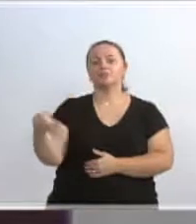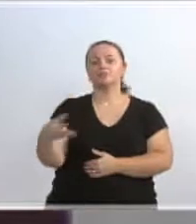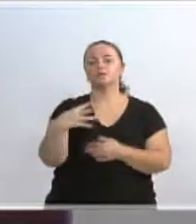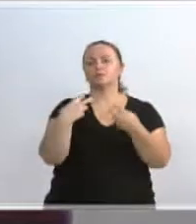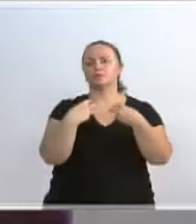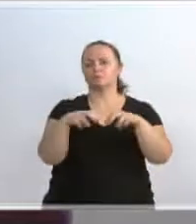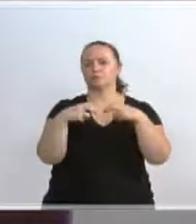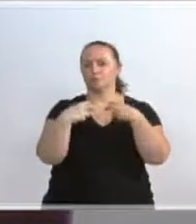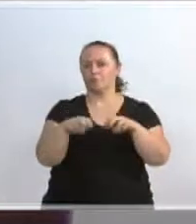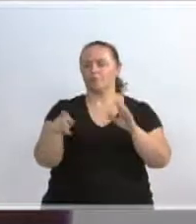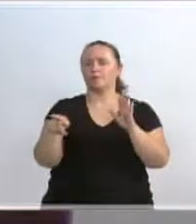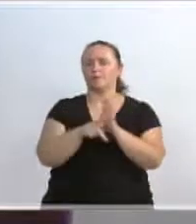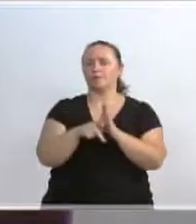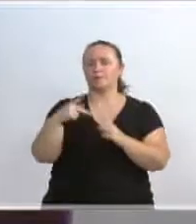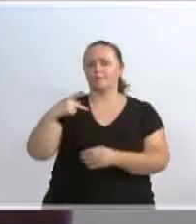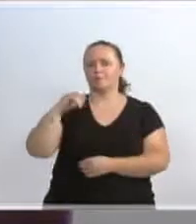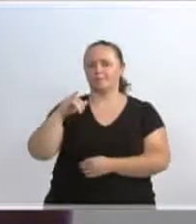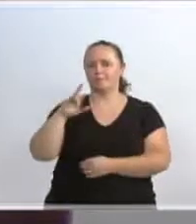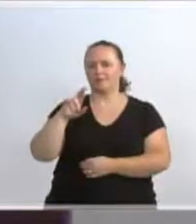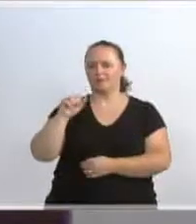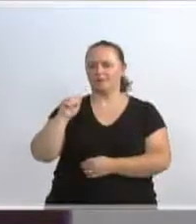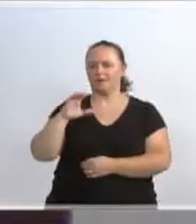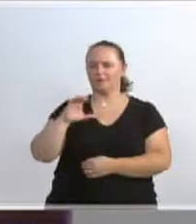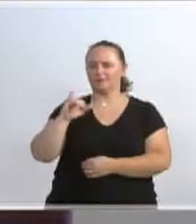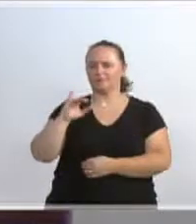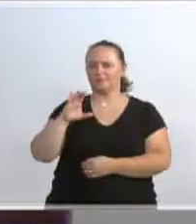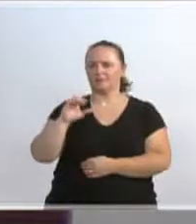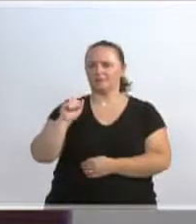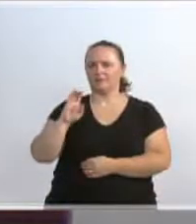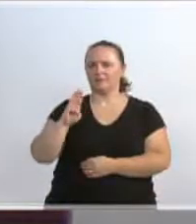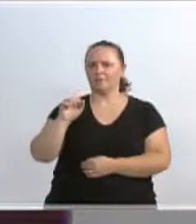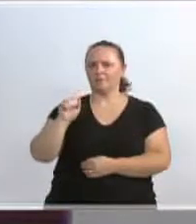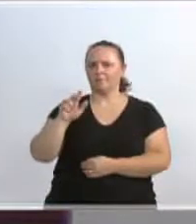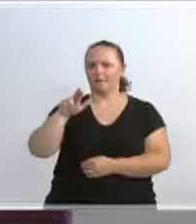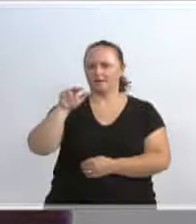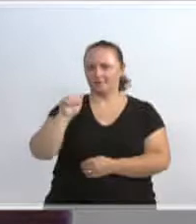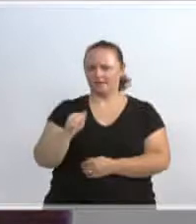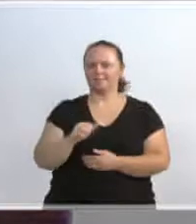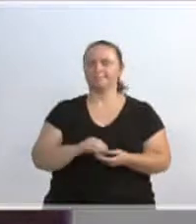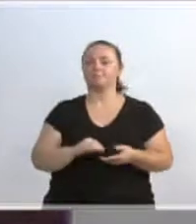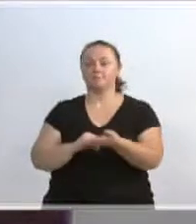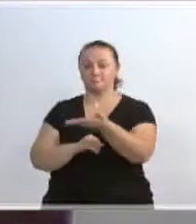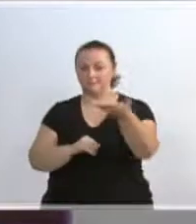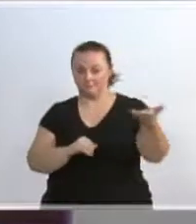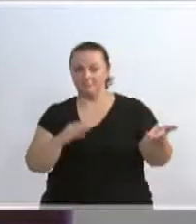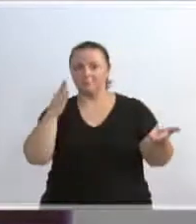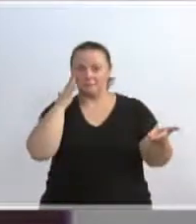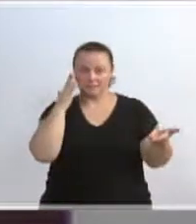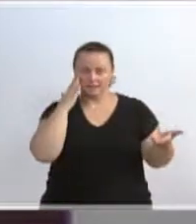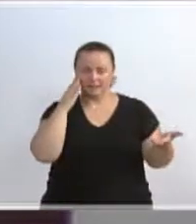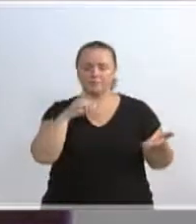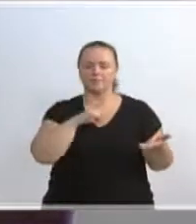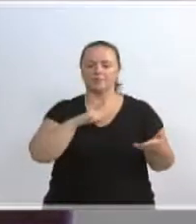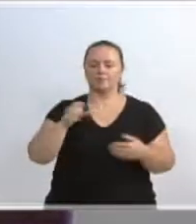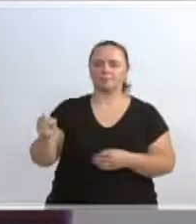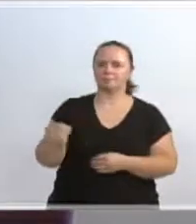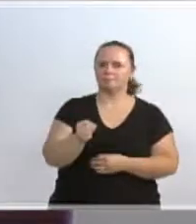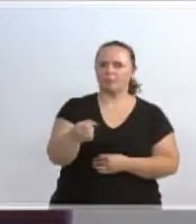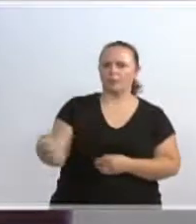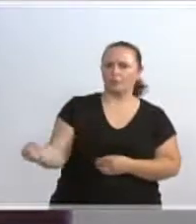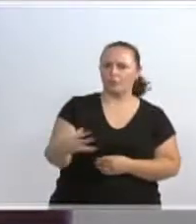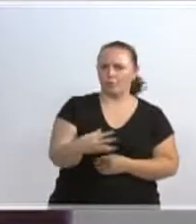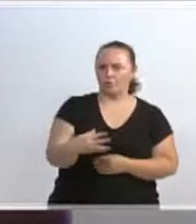da Autoviação Piracicabana. Então, para vocês fazerem ideias, vão ser comprados, vão ser colocados na frota